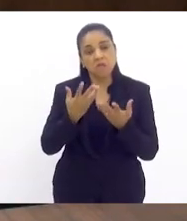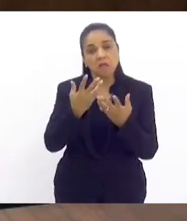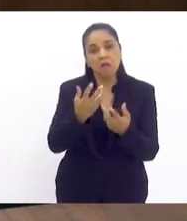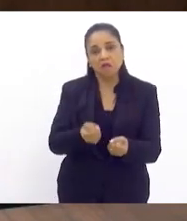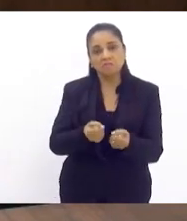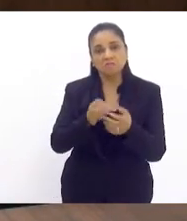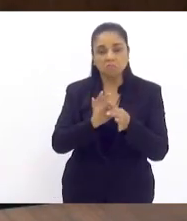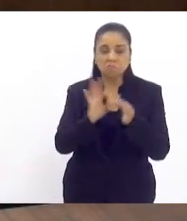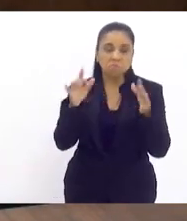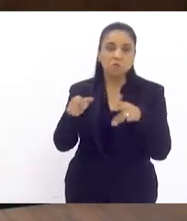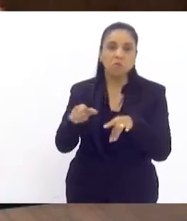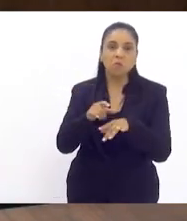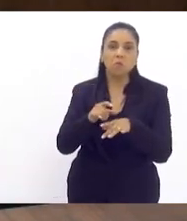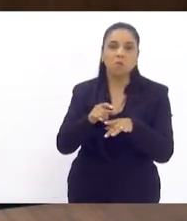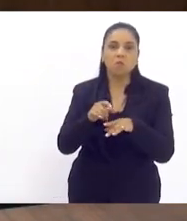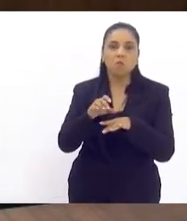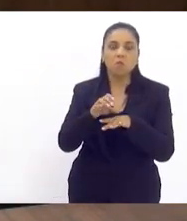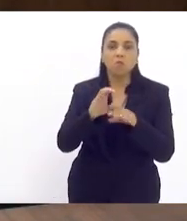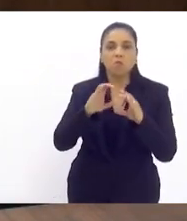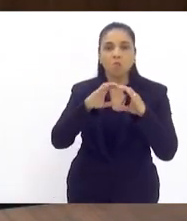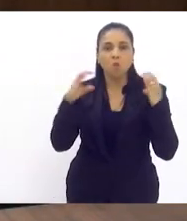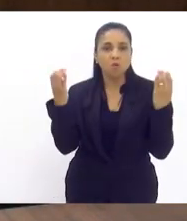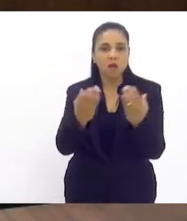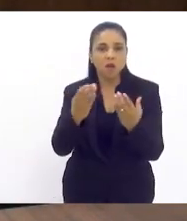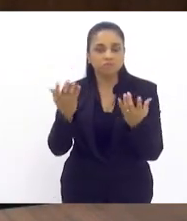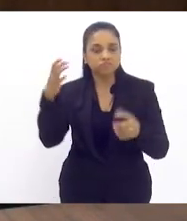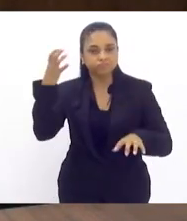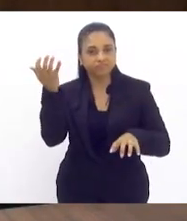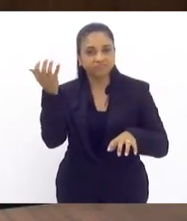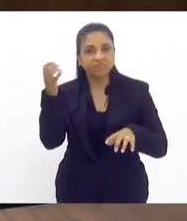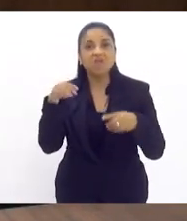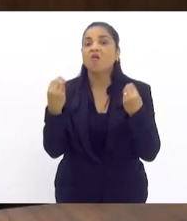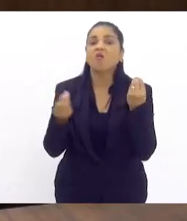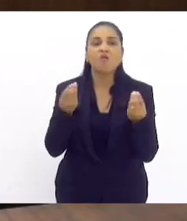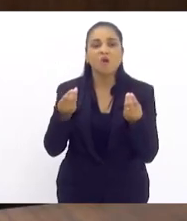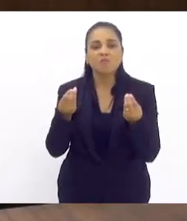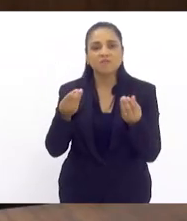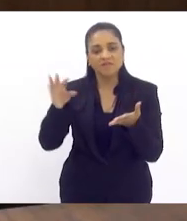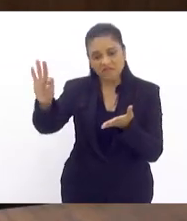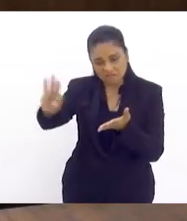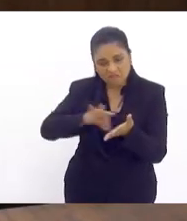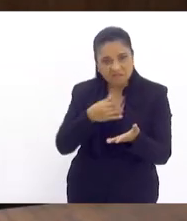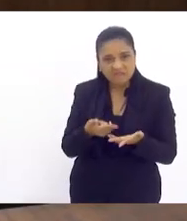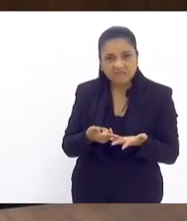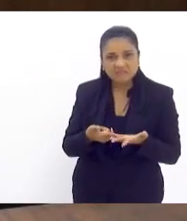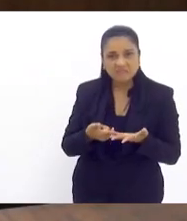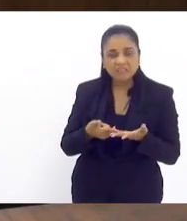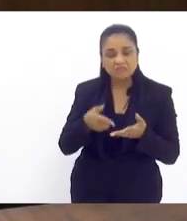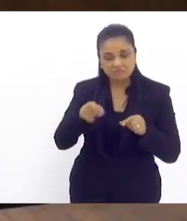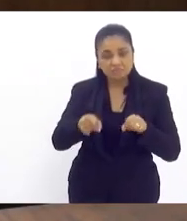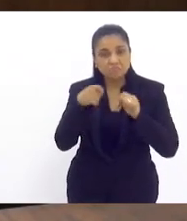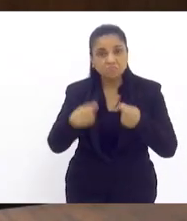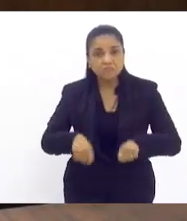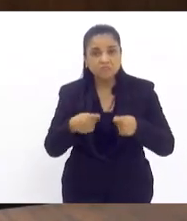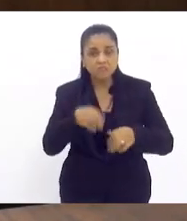um governo e querendo a canetada acabar com isso. Então, o que nós precisamos aqui é de uma garantia jurídica para que os